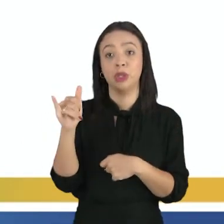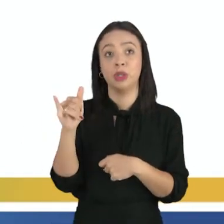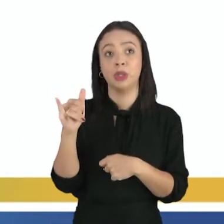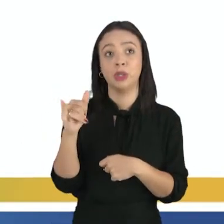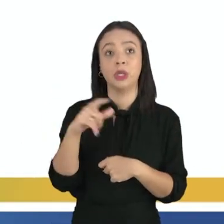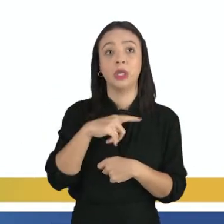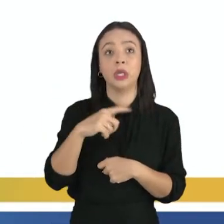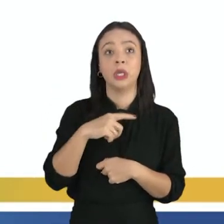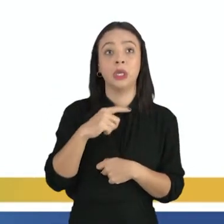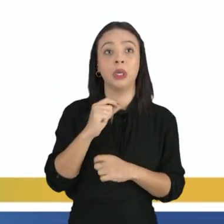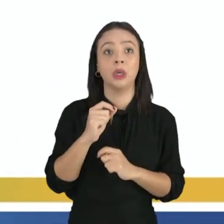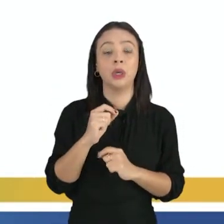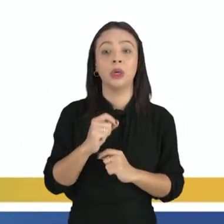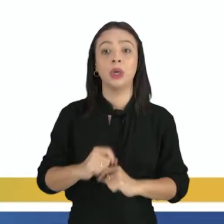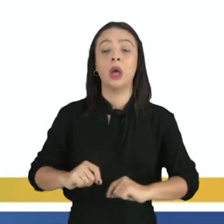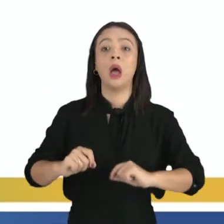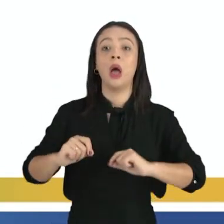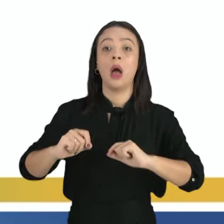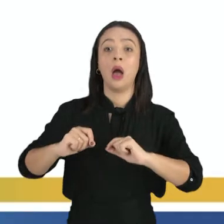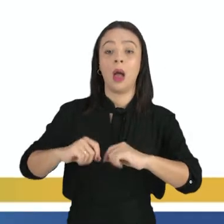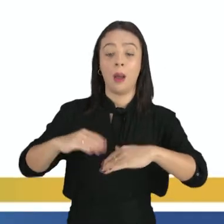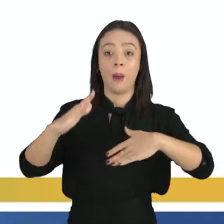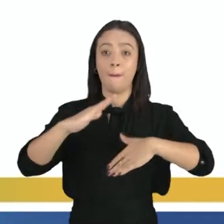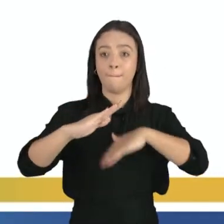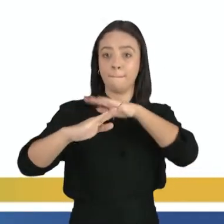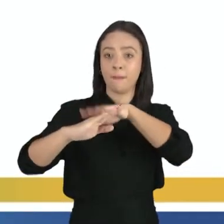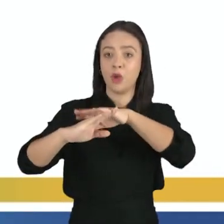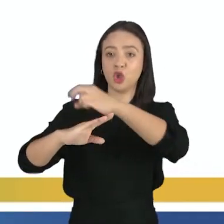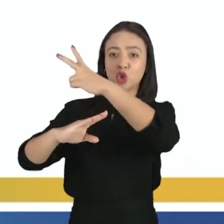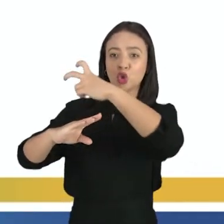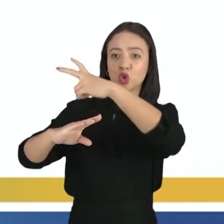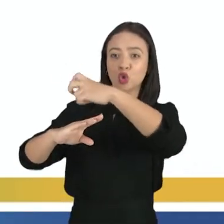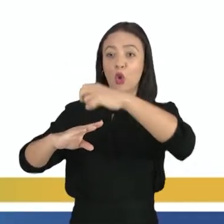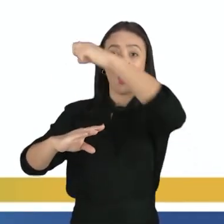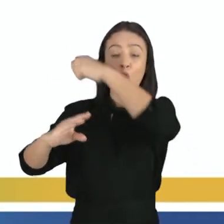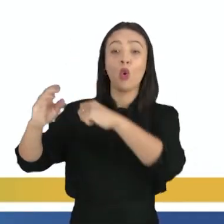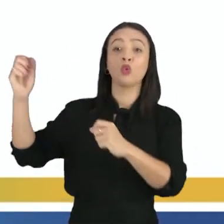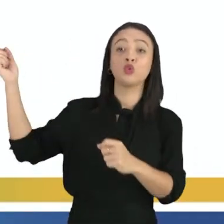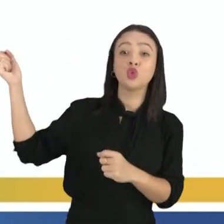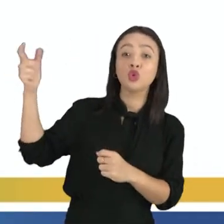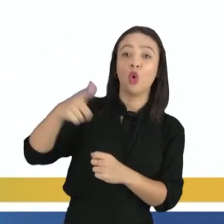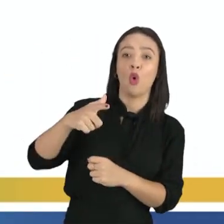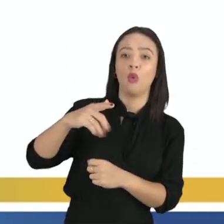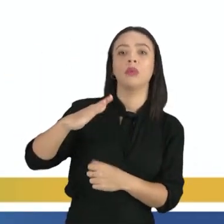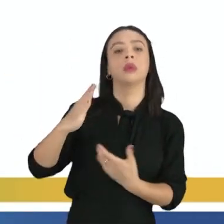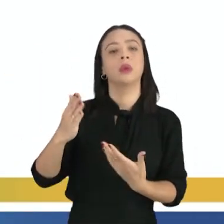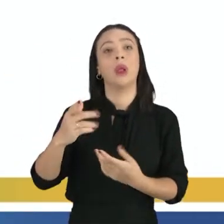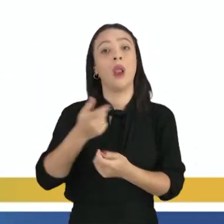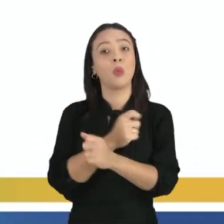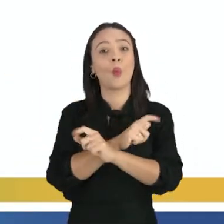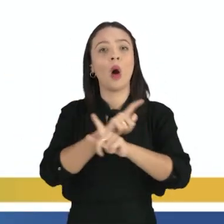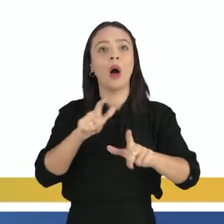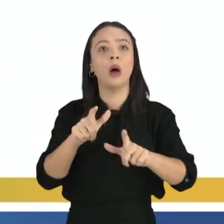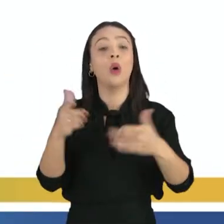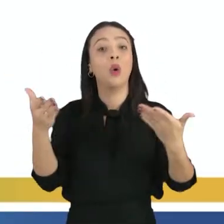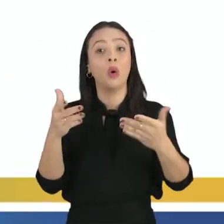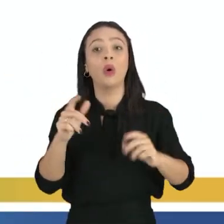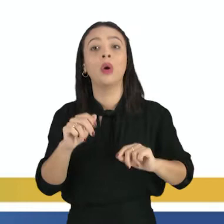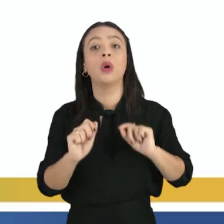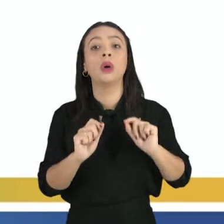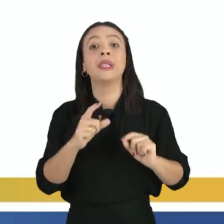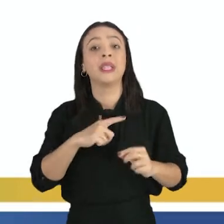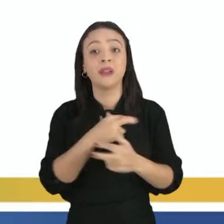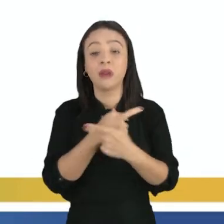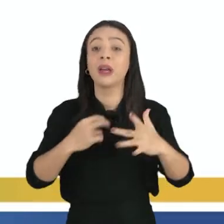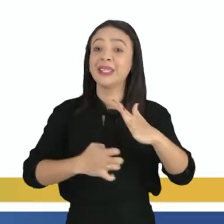o sol, né? Energia solar, muito limpo, muito renovável, né? Você só precisa comprar. Hoje tem